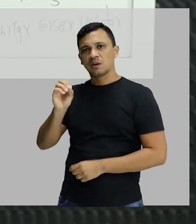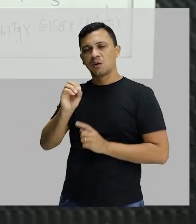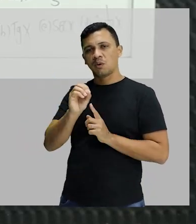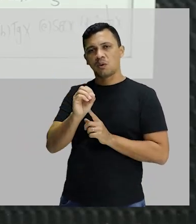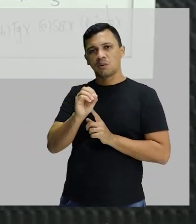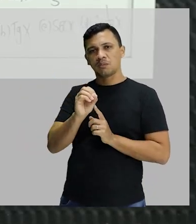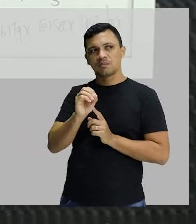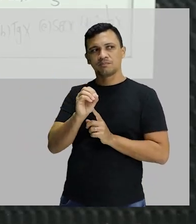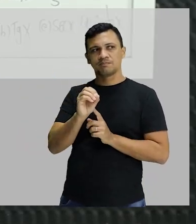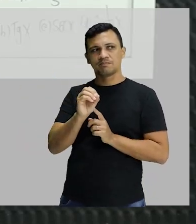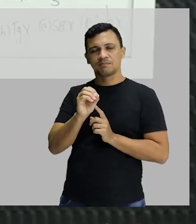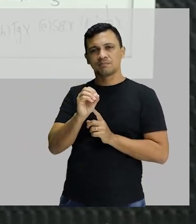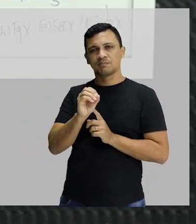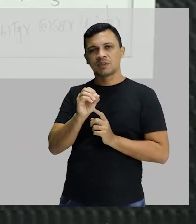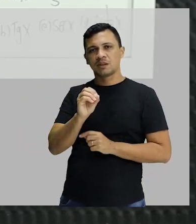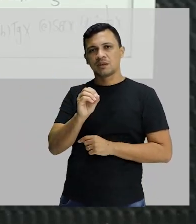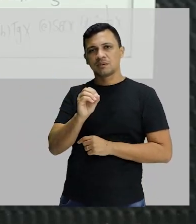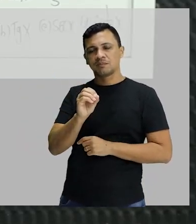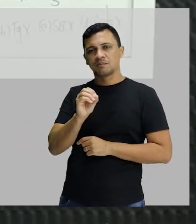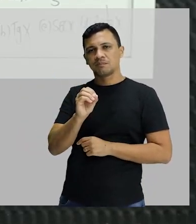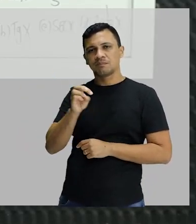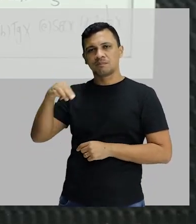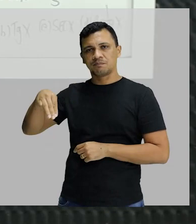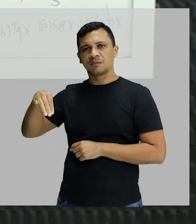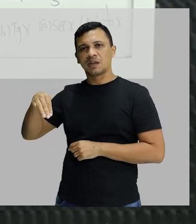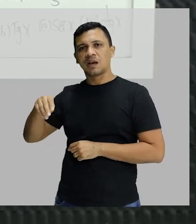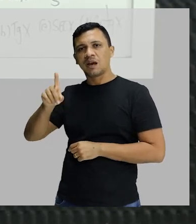N, é o cosseno de x.